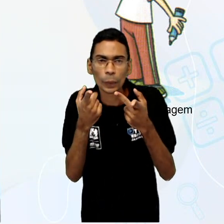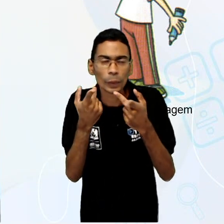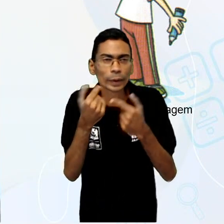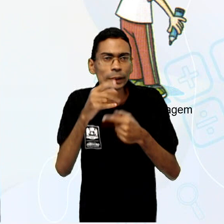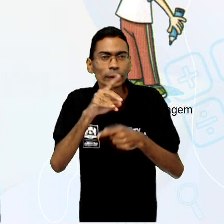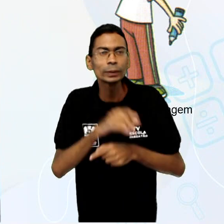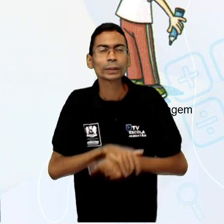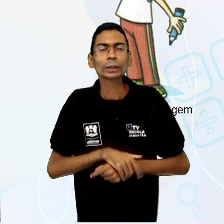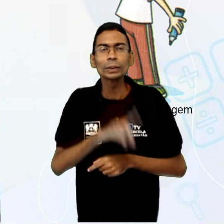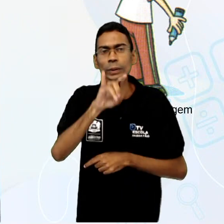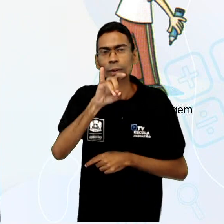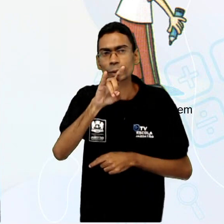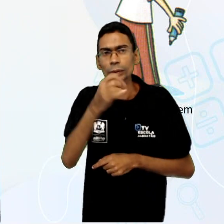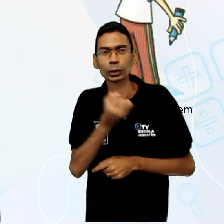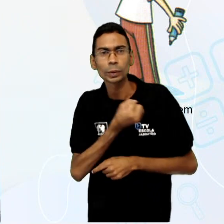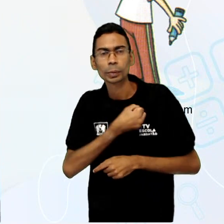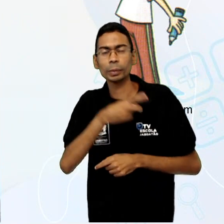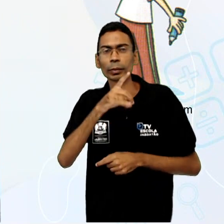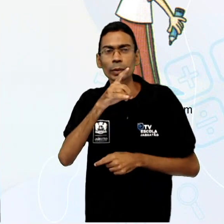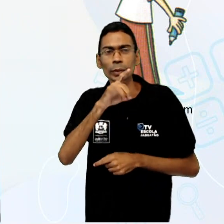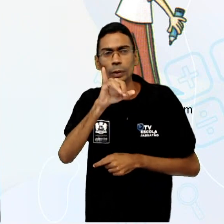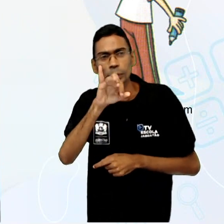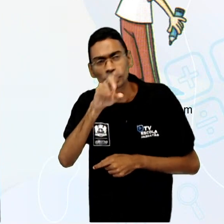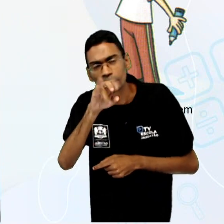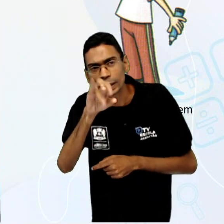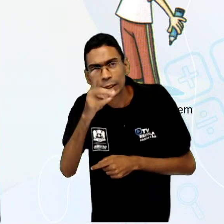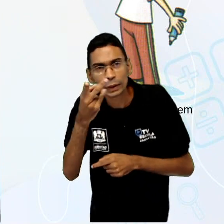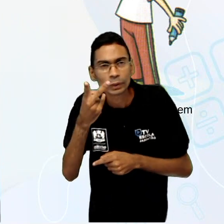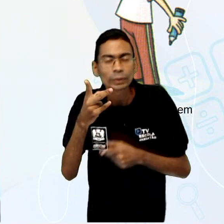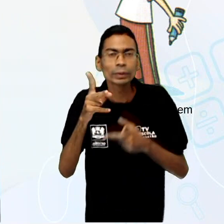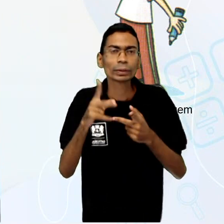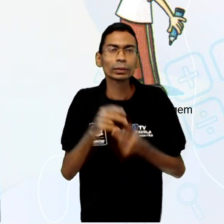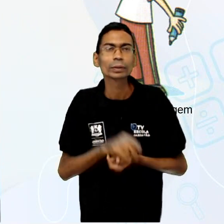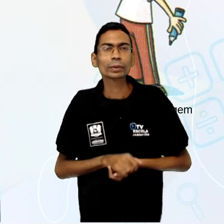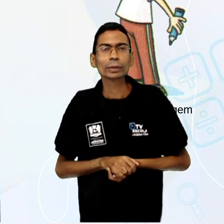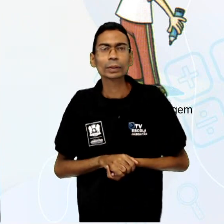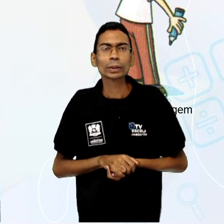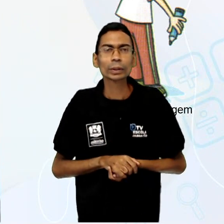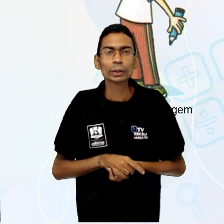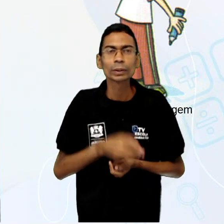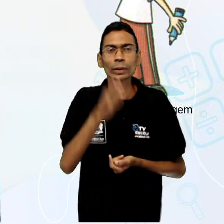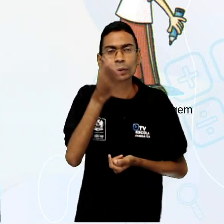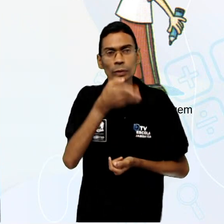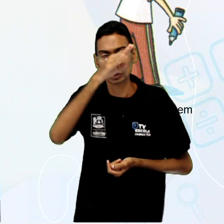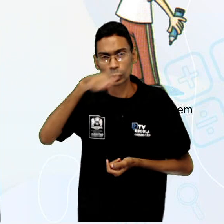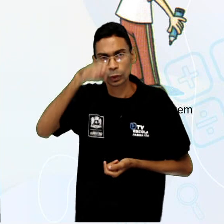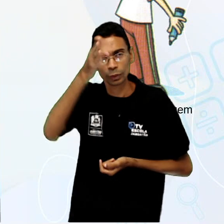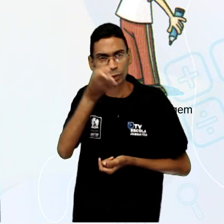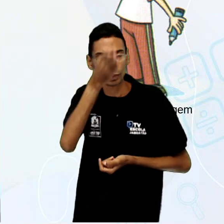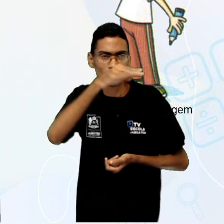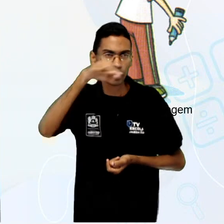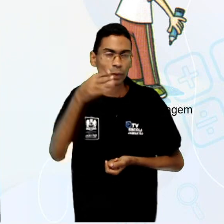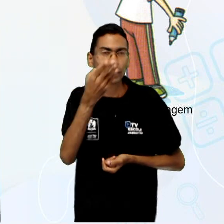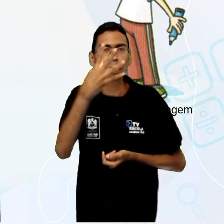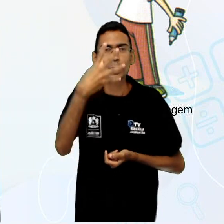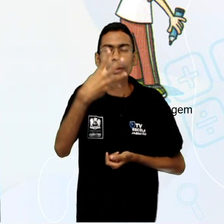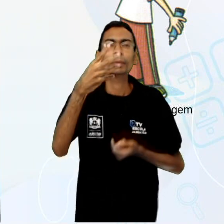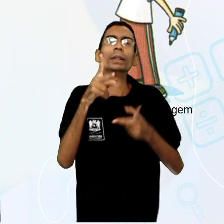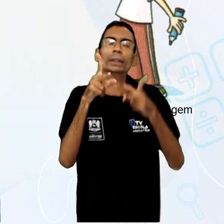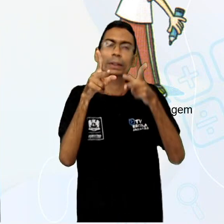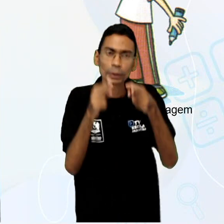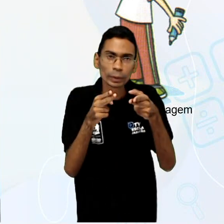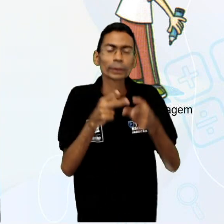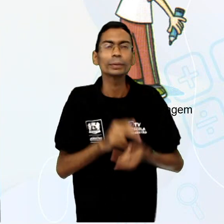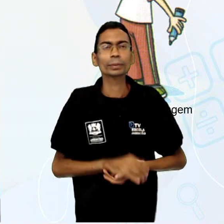8. Portanto, vamos dividir o retângulo em 8 partes iguais. 1, 2, 3, 4,